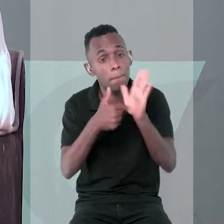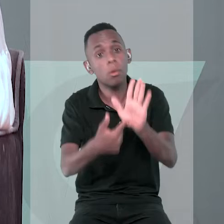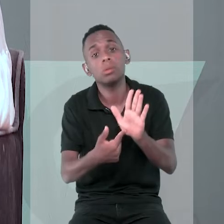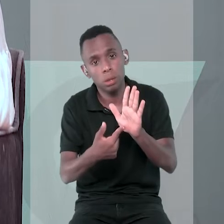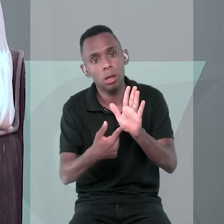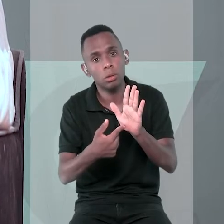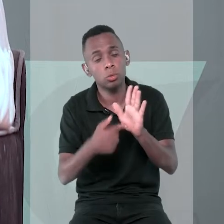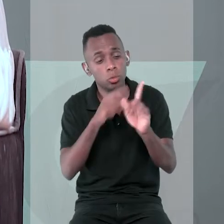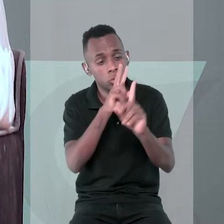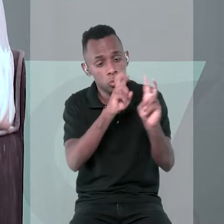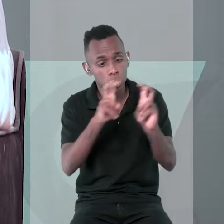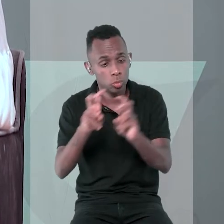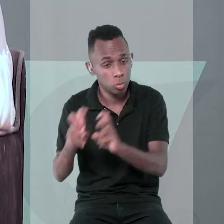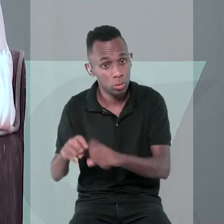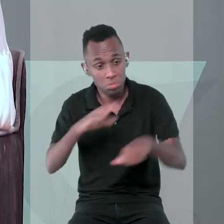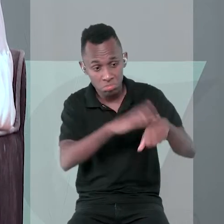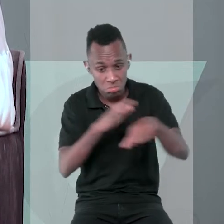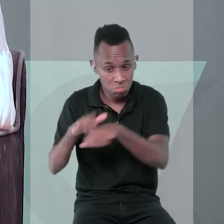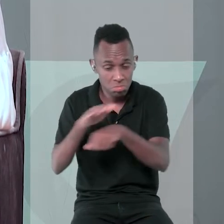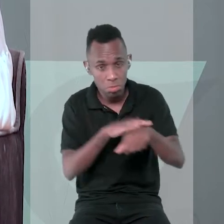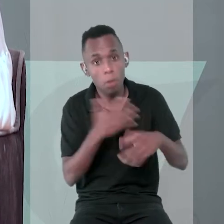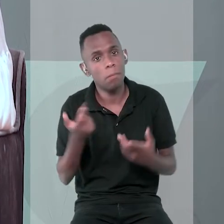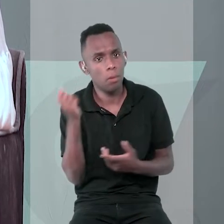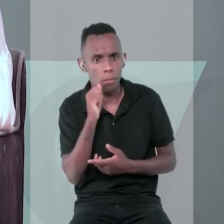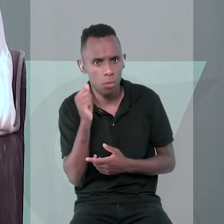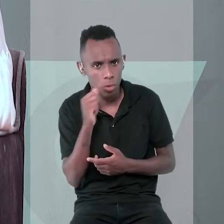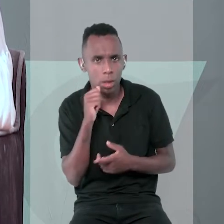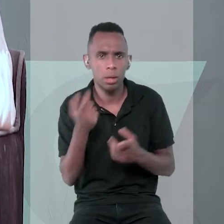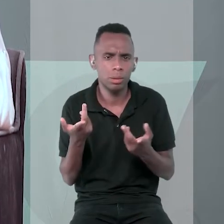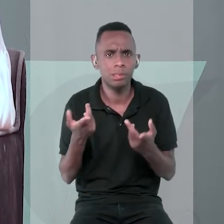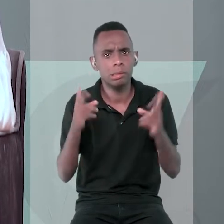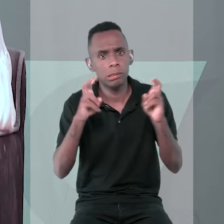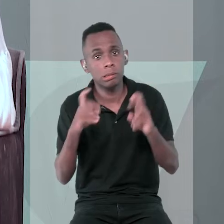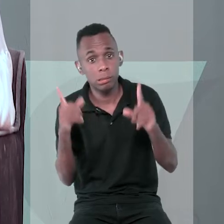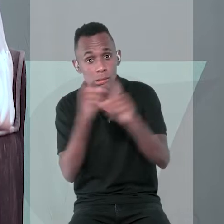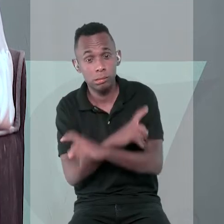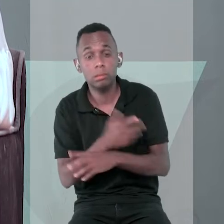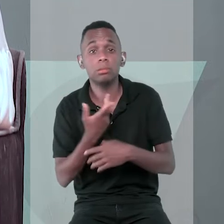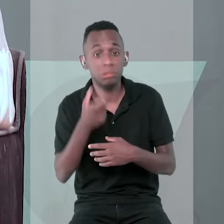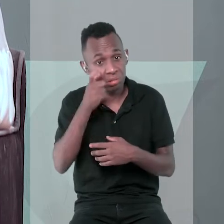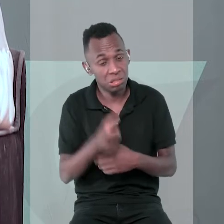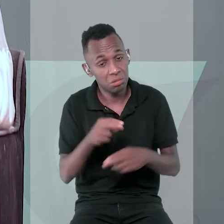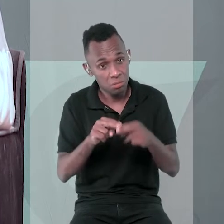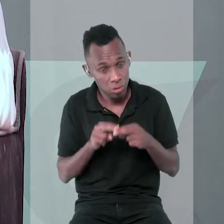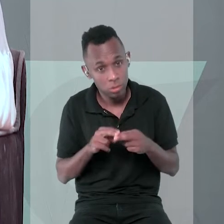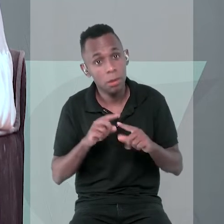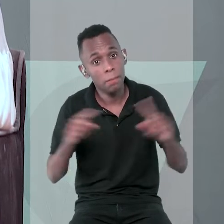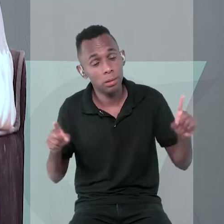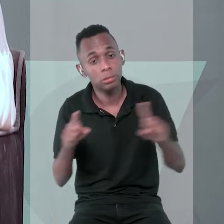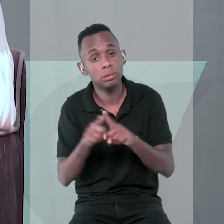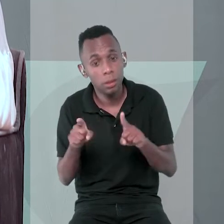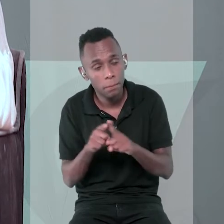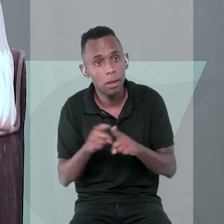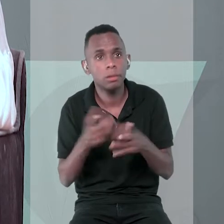as contradições não só delas próprias, que eram mulheres muito contraditórias e por isso muito interessantes, mas também